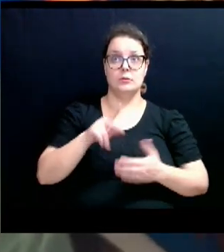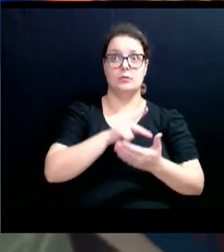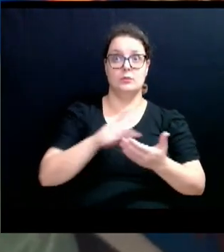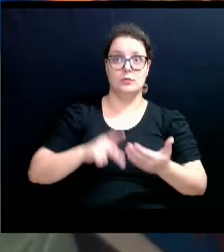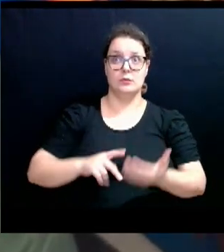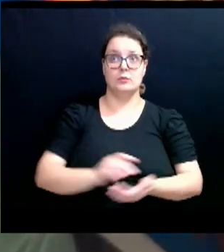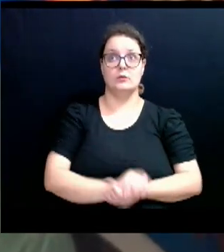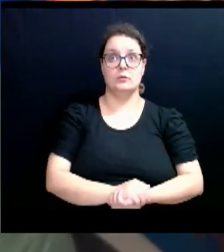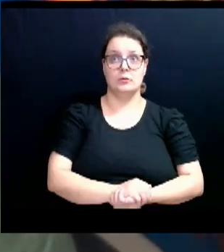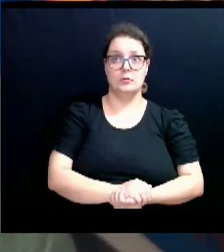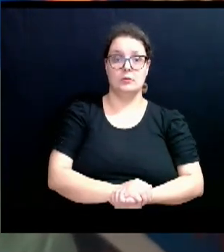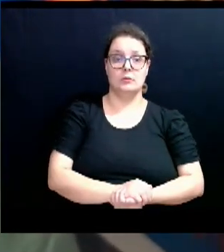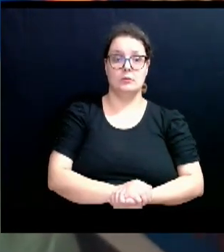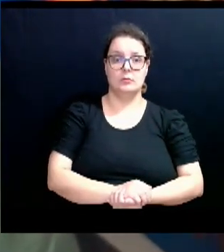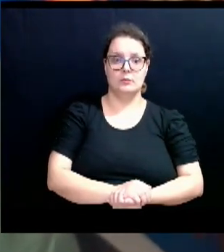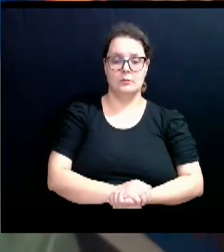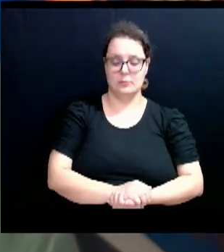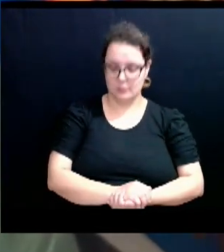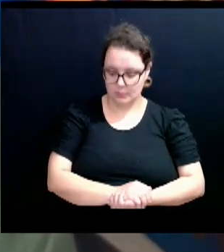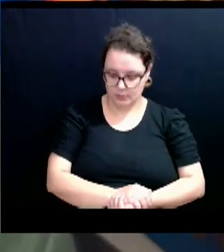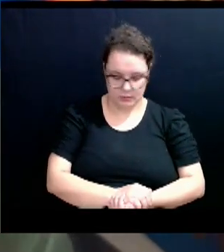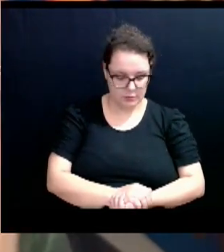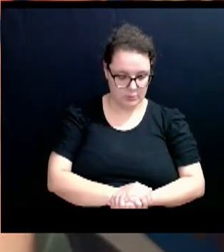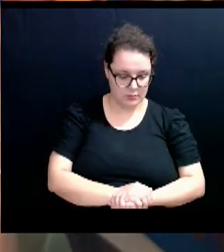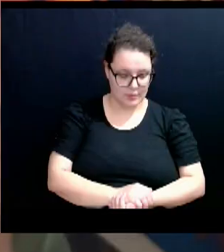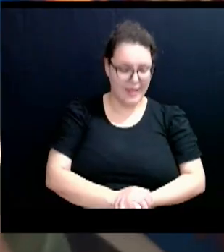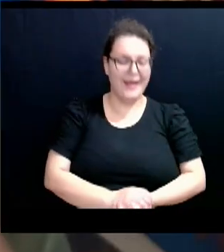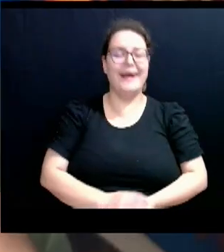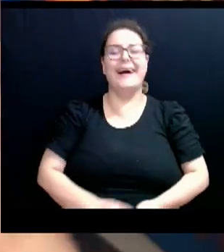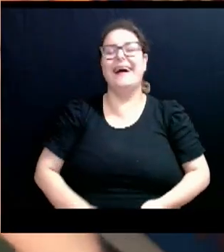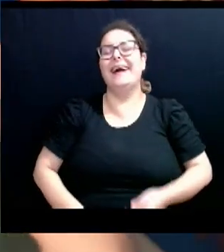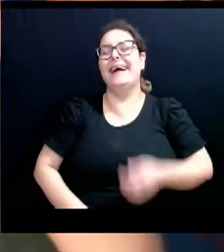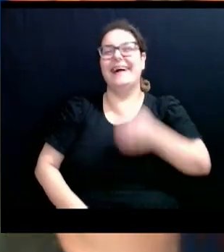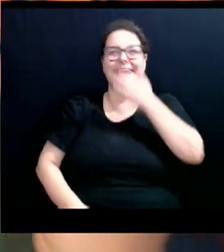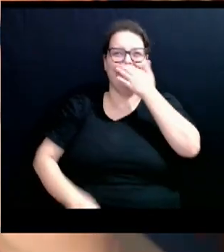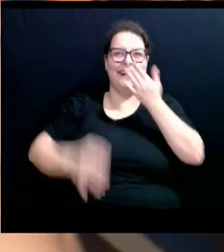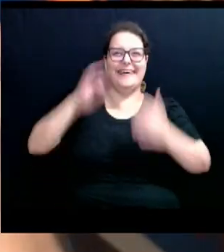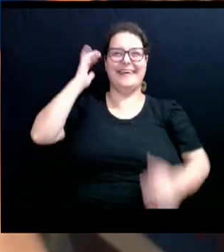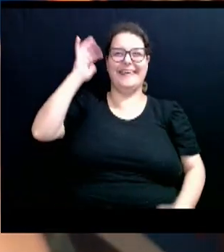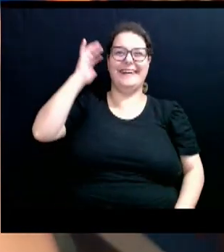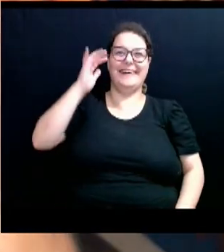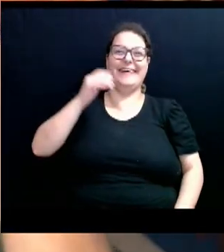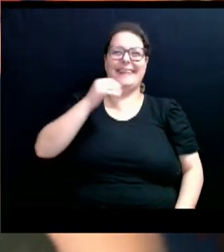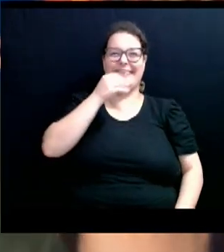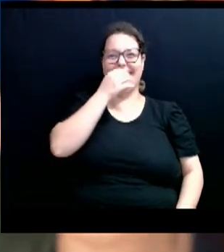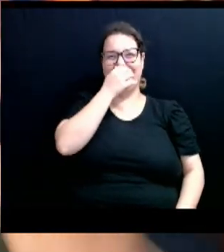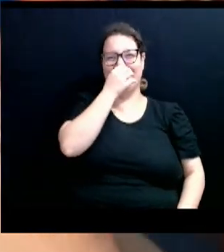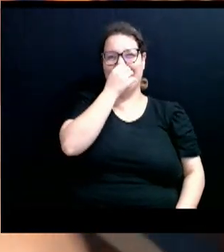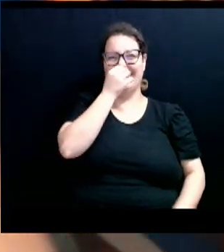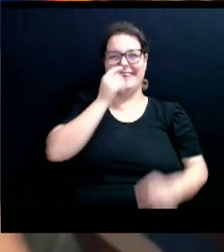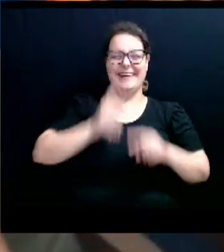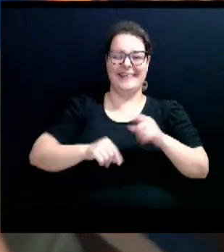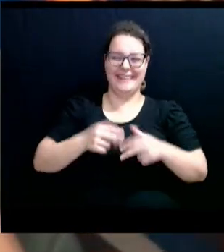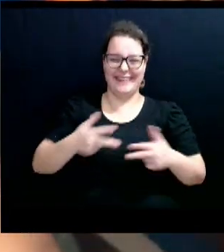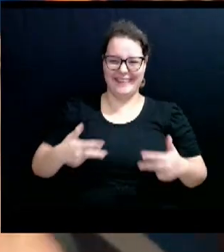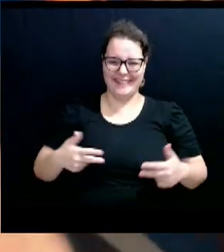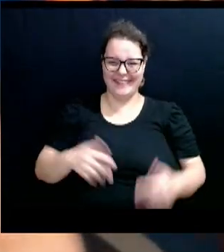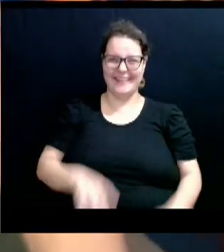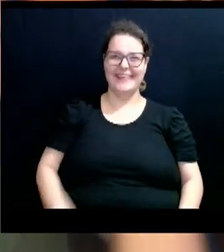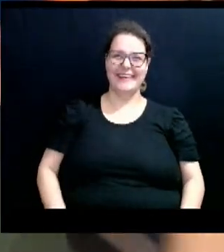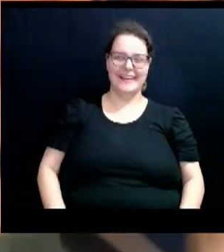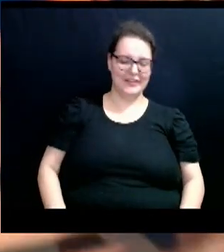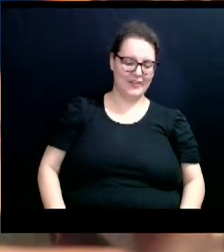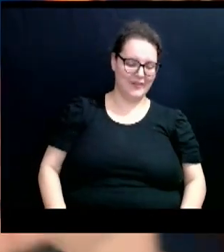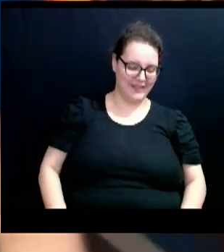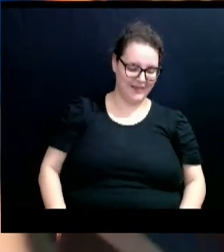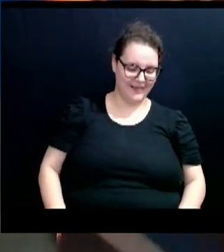saudável, né? Então, pensando dessa forma, ter os objetos, uma coisa ou outra que você gosta mais,